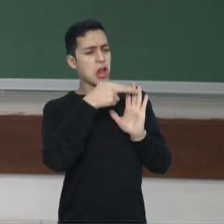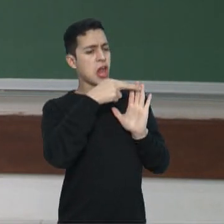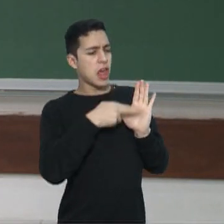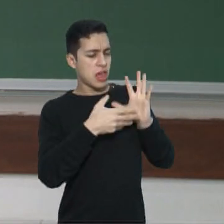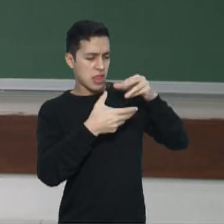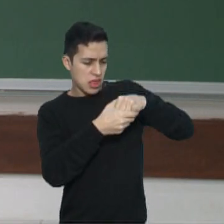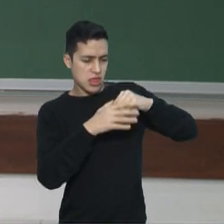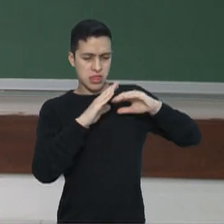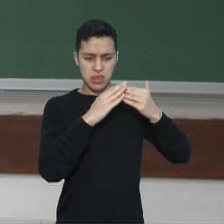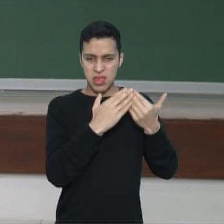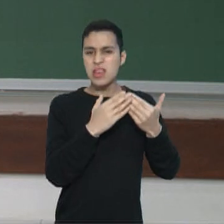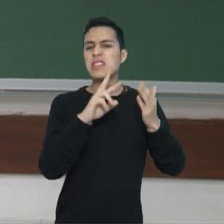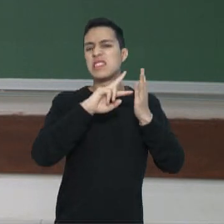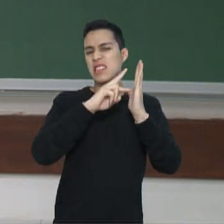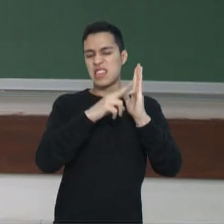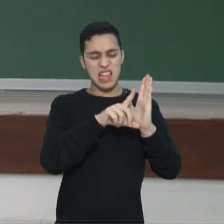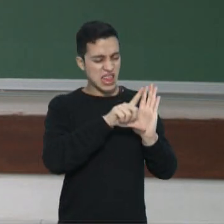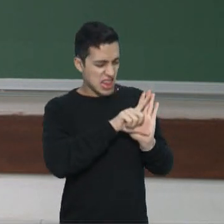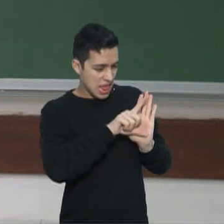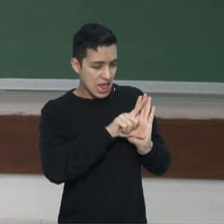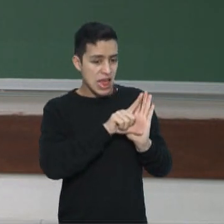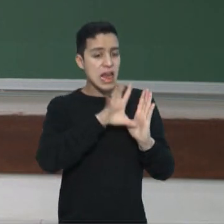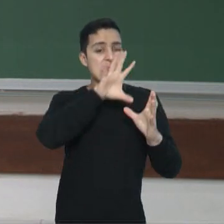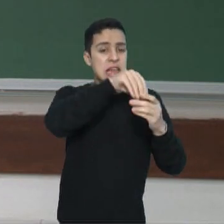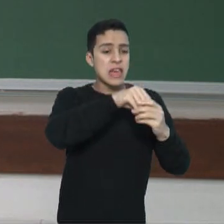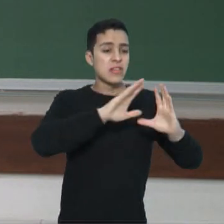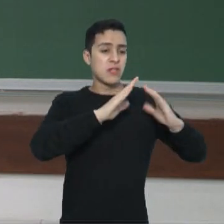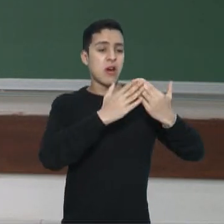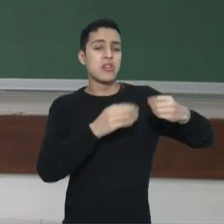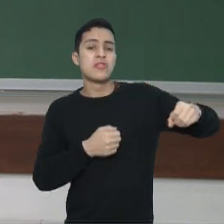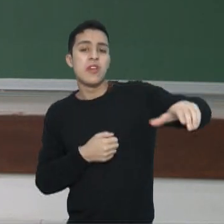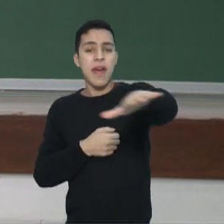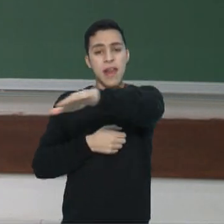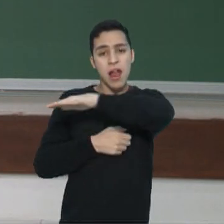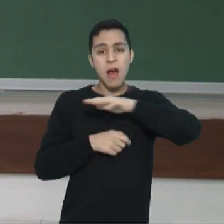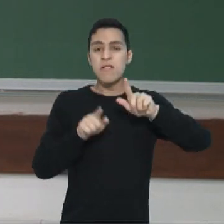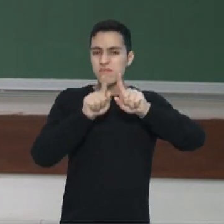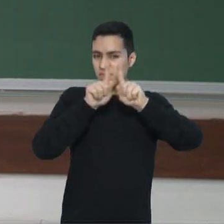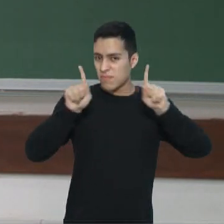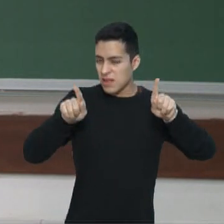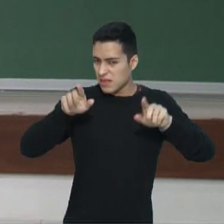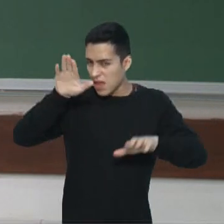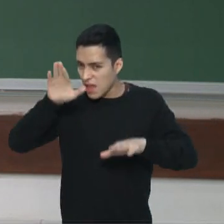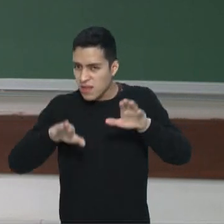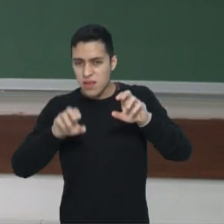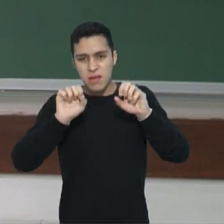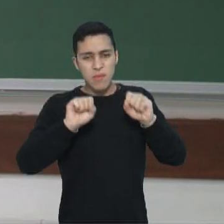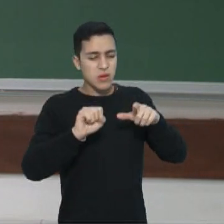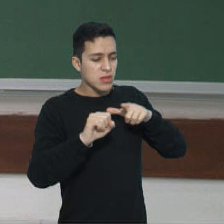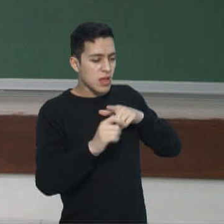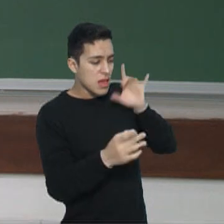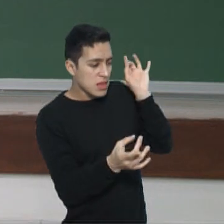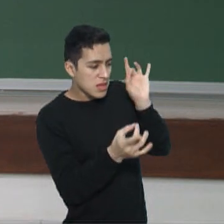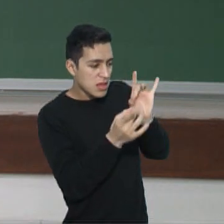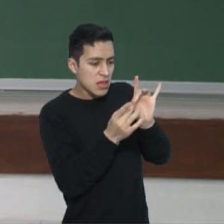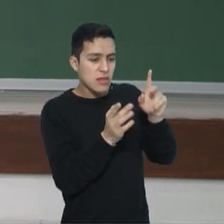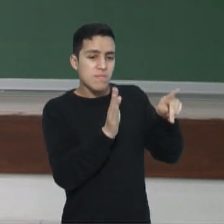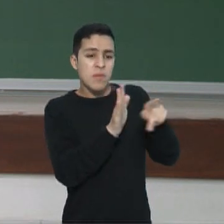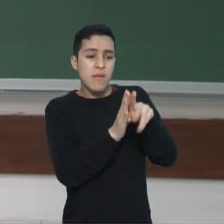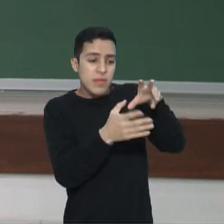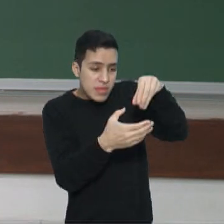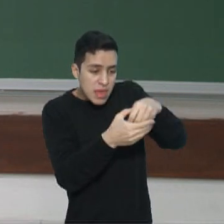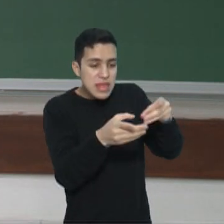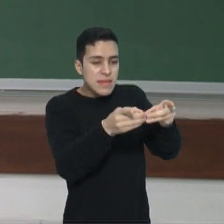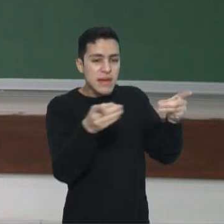é uma lei do colégio que é geral, mas também pode ter algo específico para um departamento